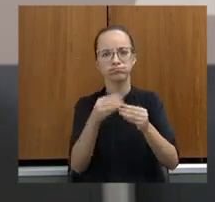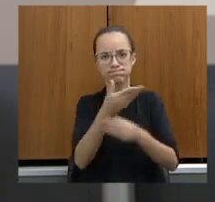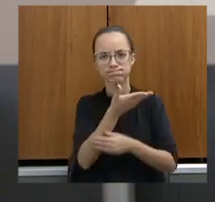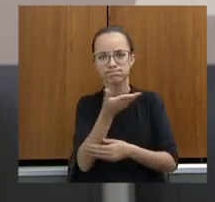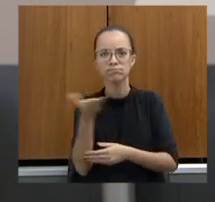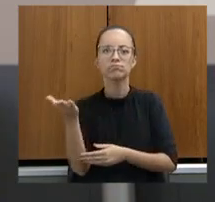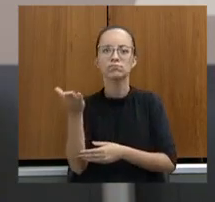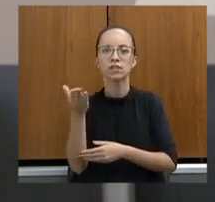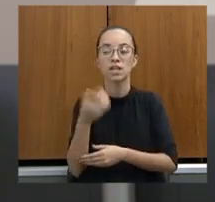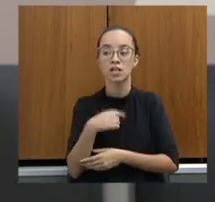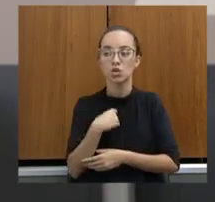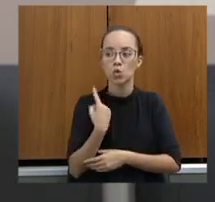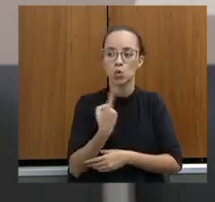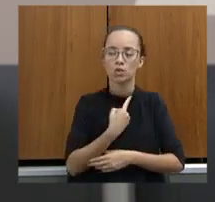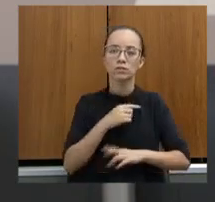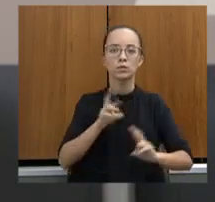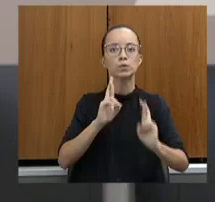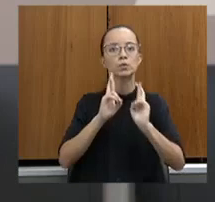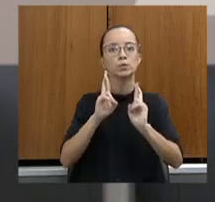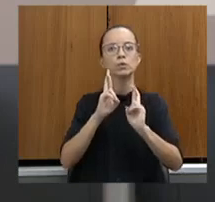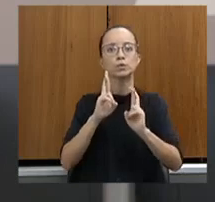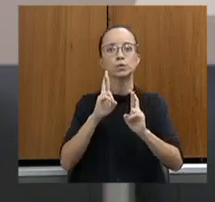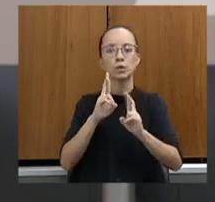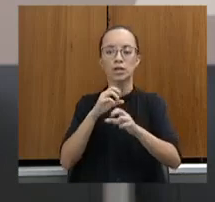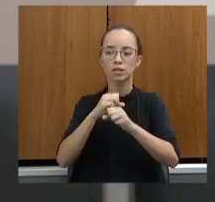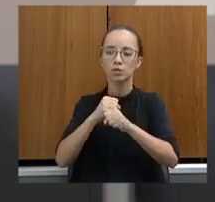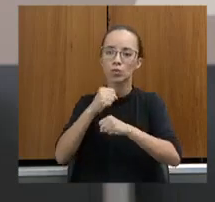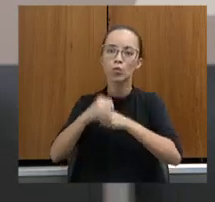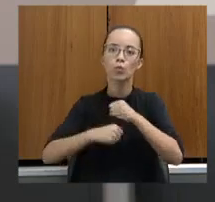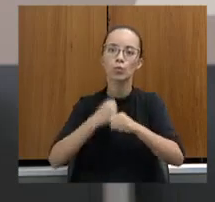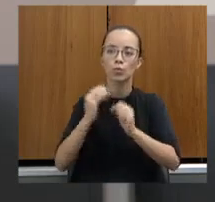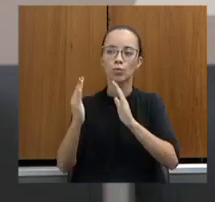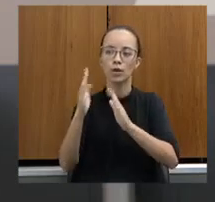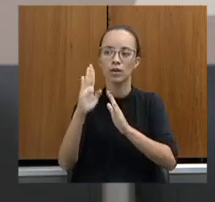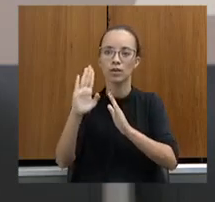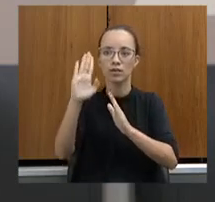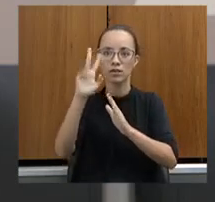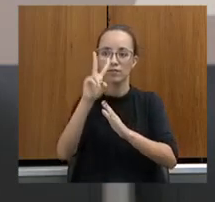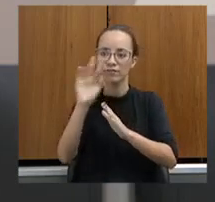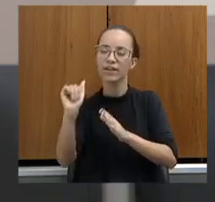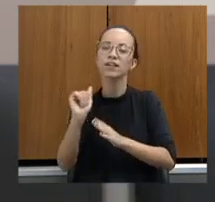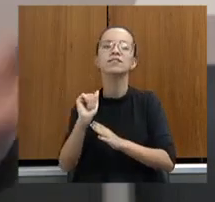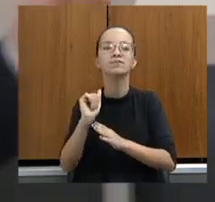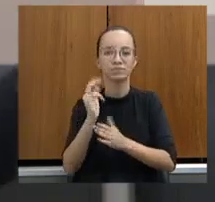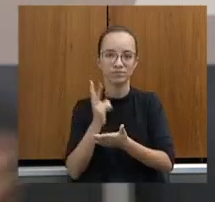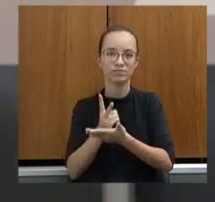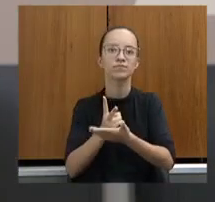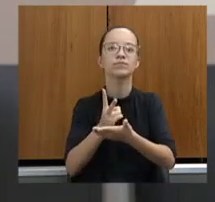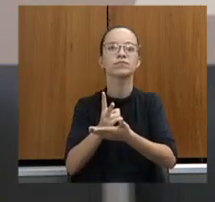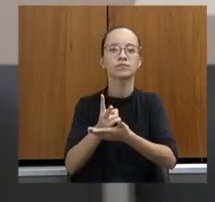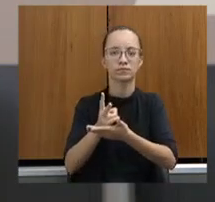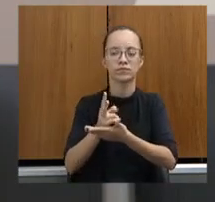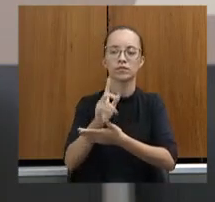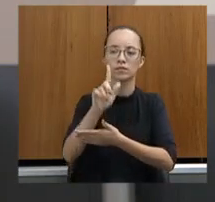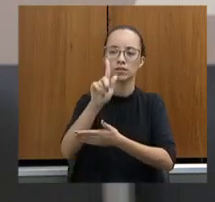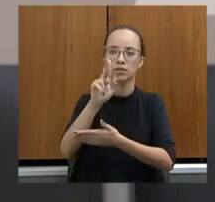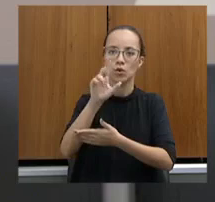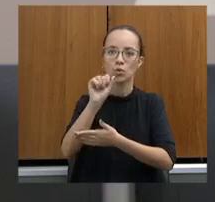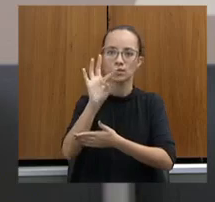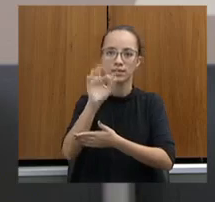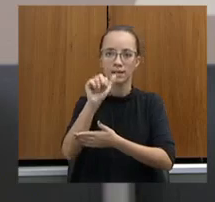dizer da nossa expectativa assim de mais um grande mandato eu mesmo cumprimentava pelo trabalho sério no planejamento Gustavo